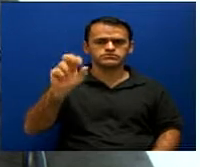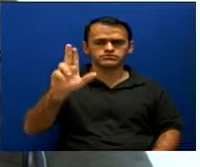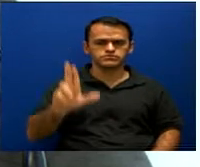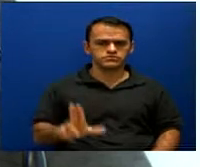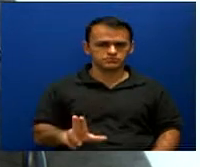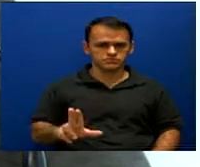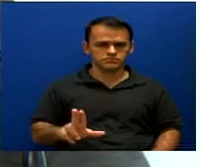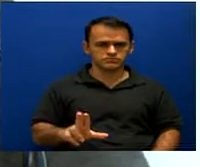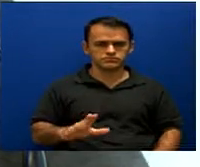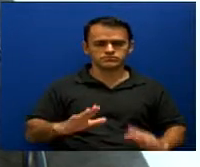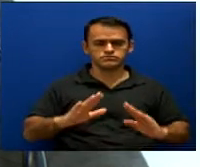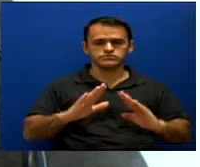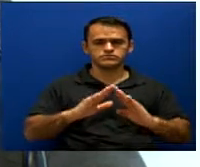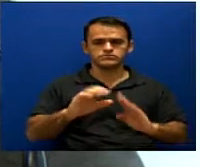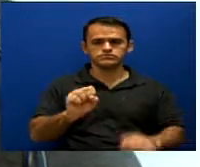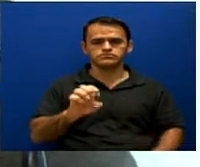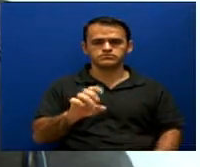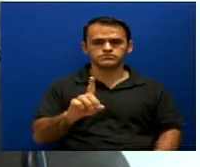Sorocaba.